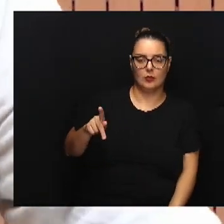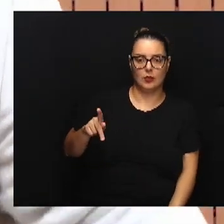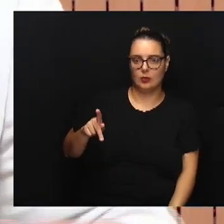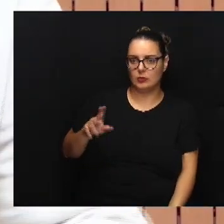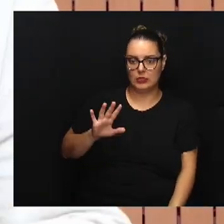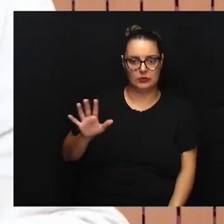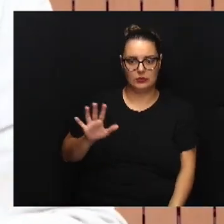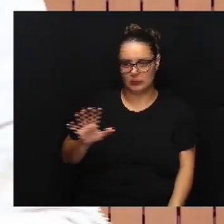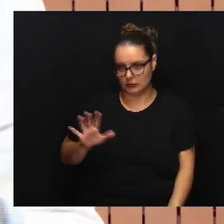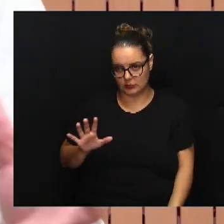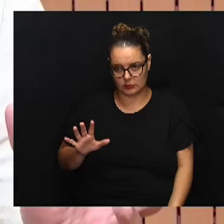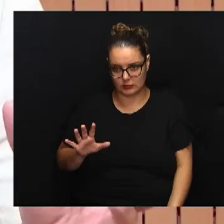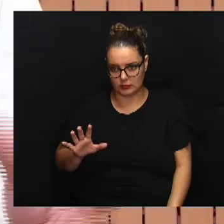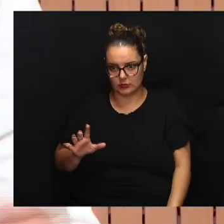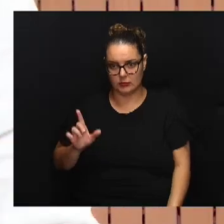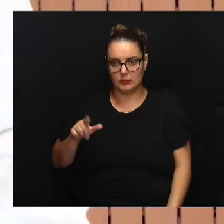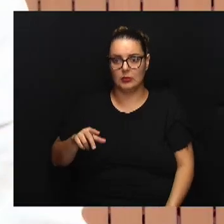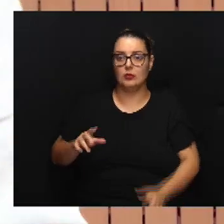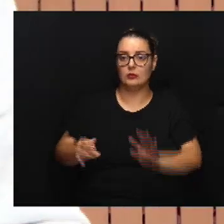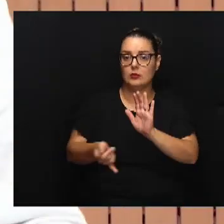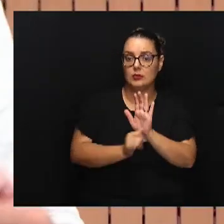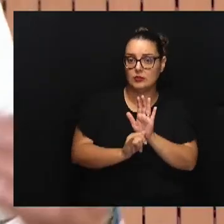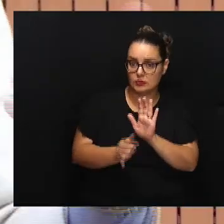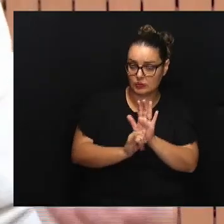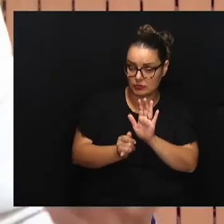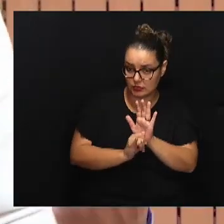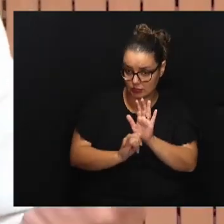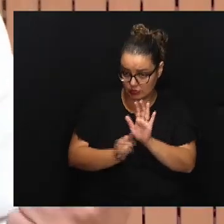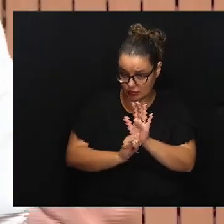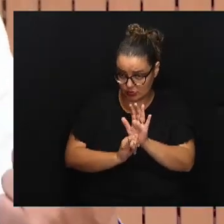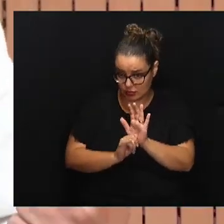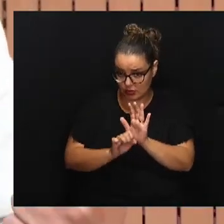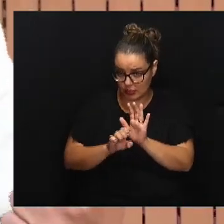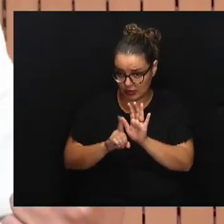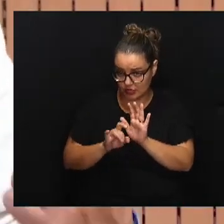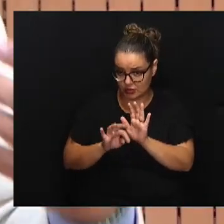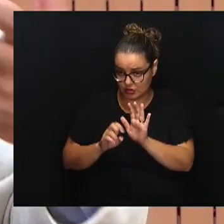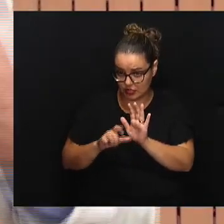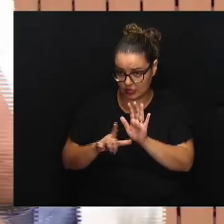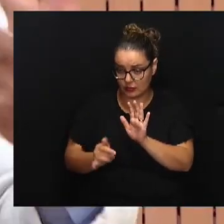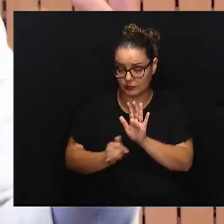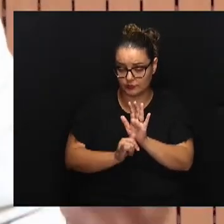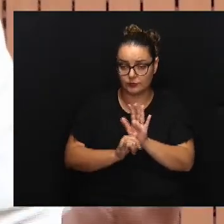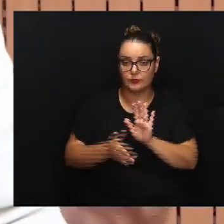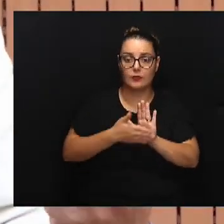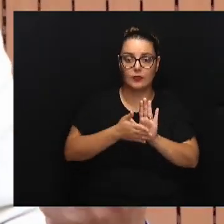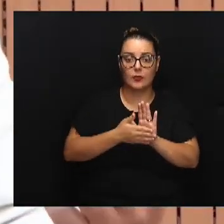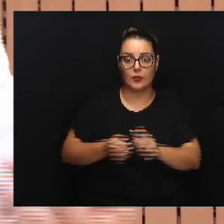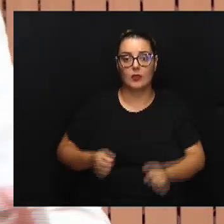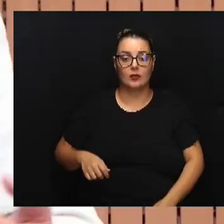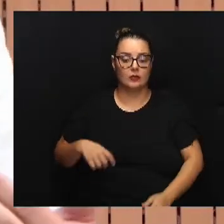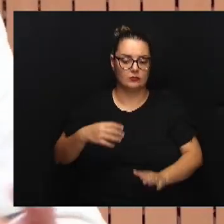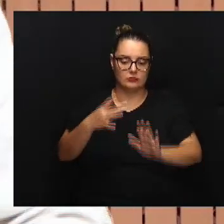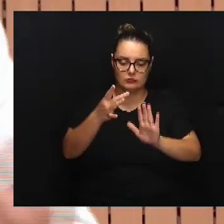ele, é um edital em que as propostas serão apresentadas dentro de uma estrutura que, certamente,